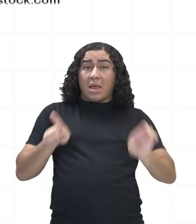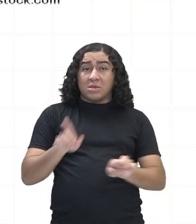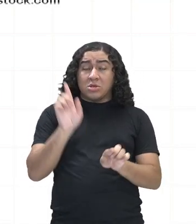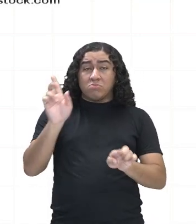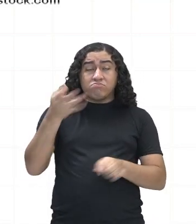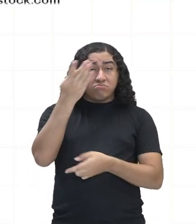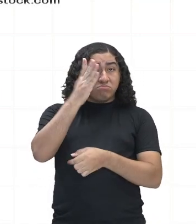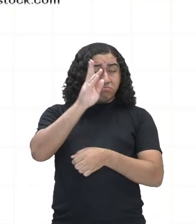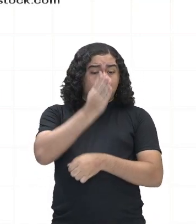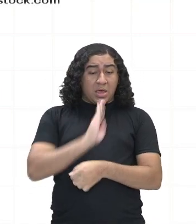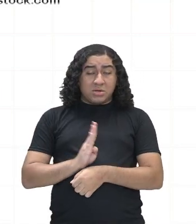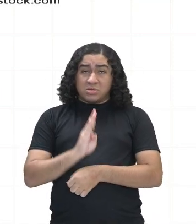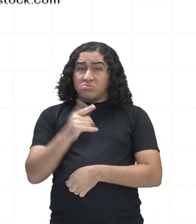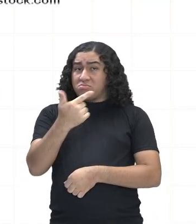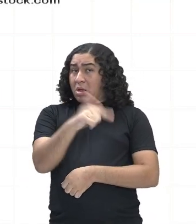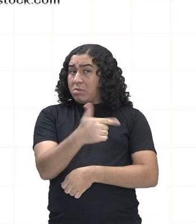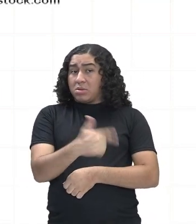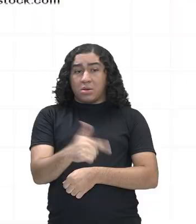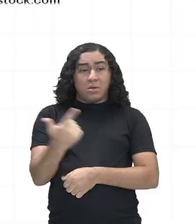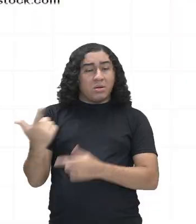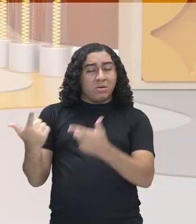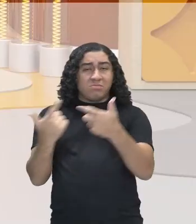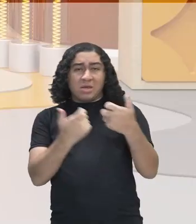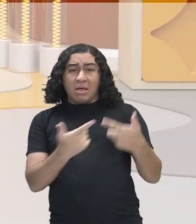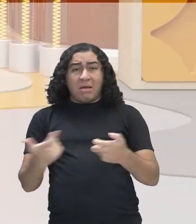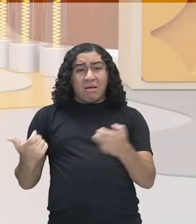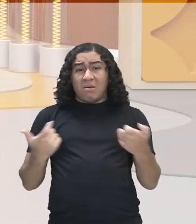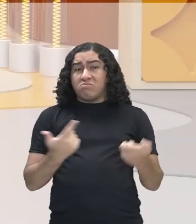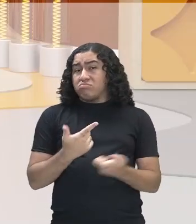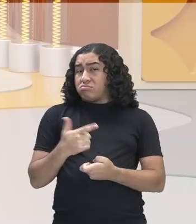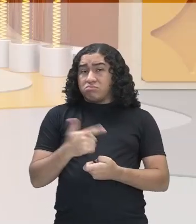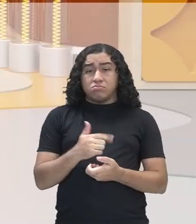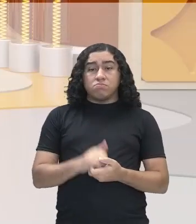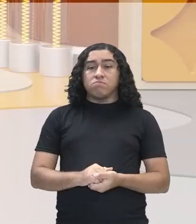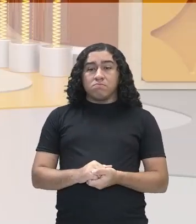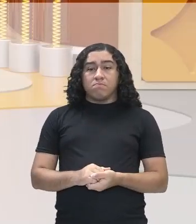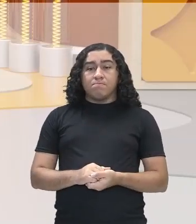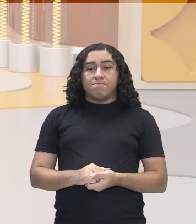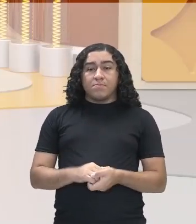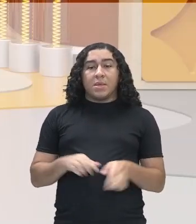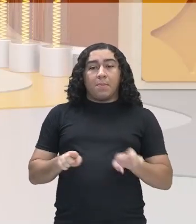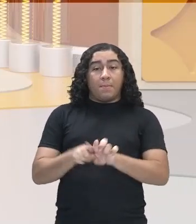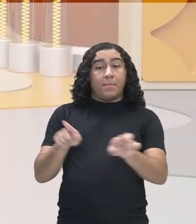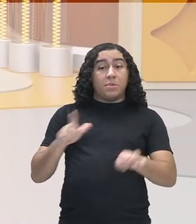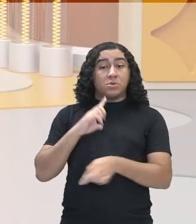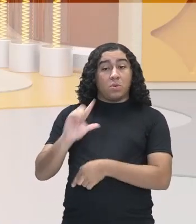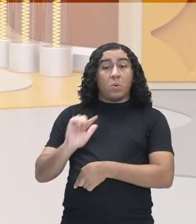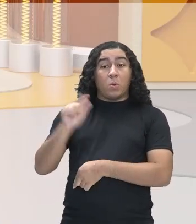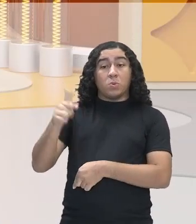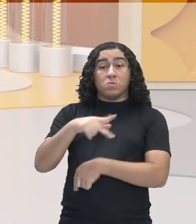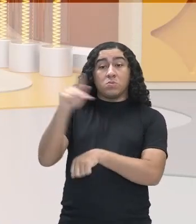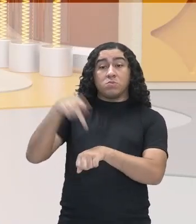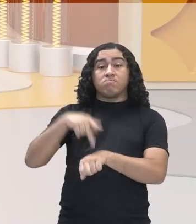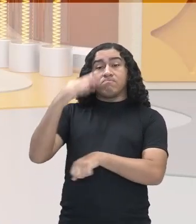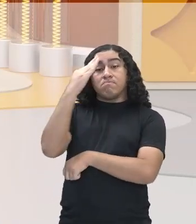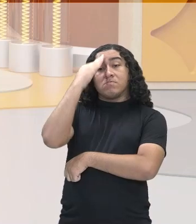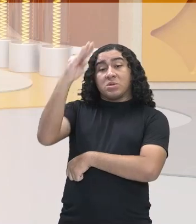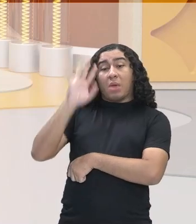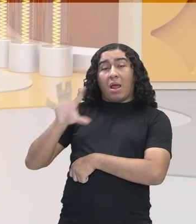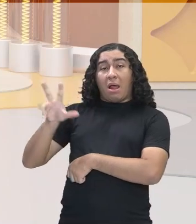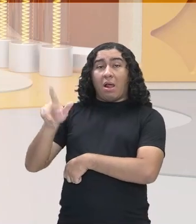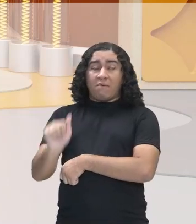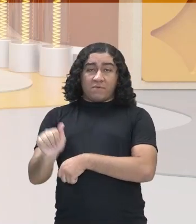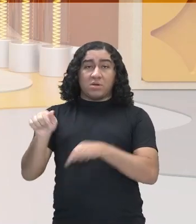gente não vive isso muito, né? A gente praticamente não vive isso. Mas tem outros países, principalmente na África,